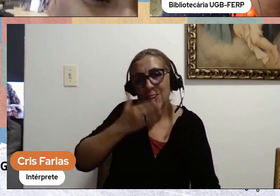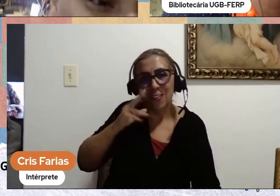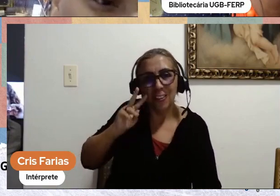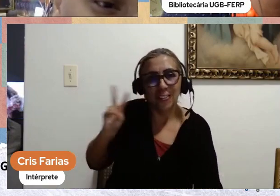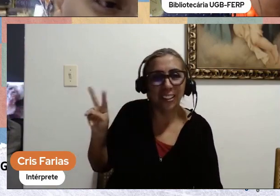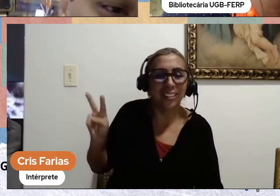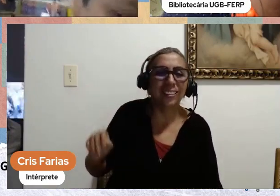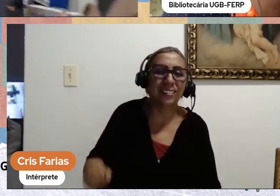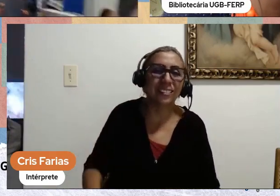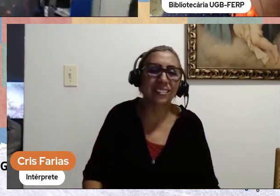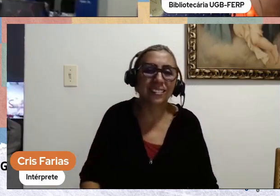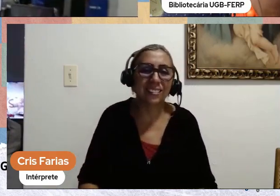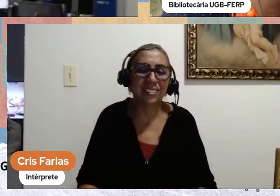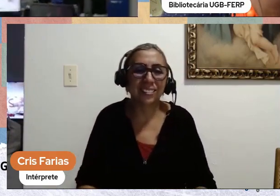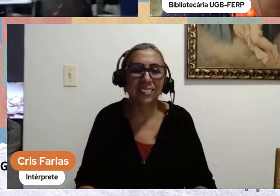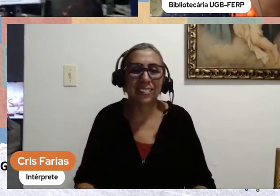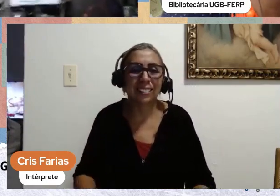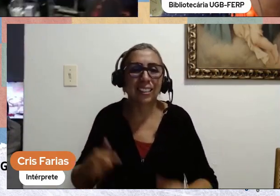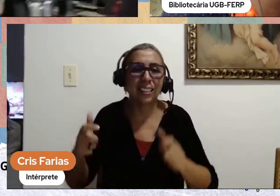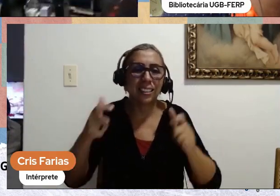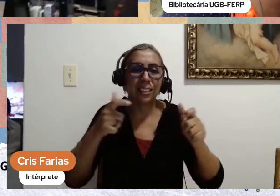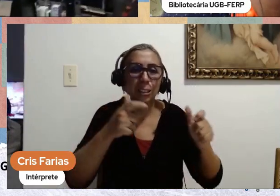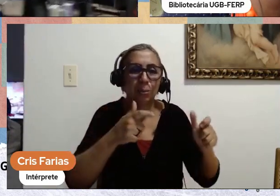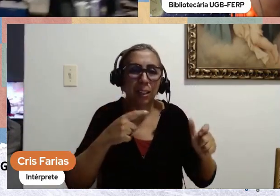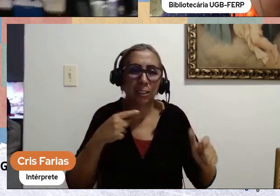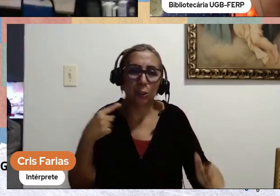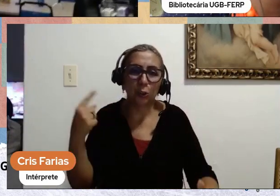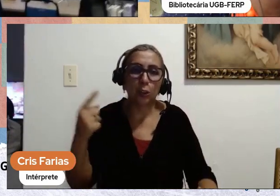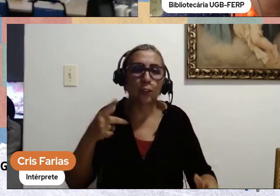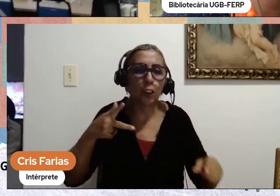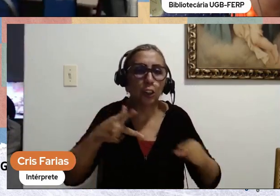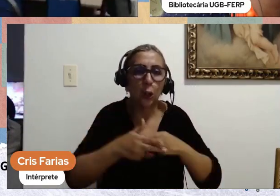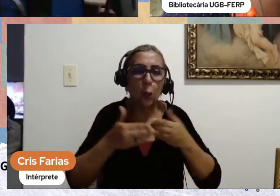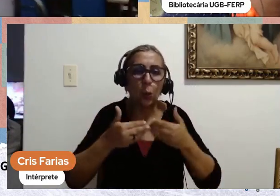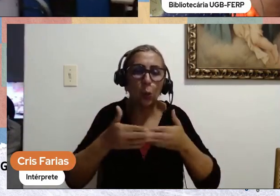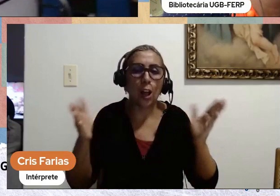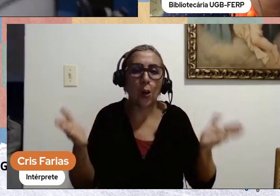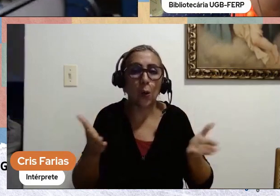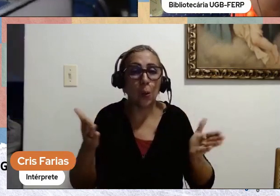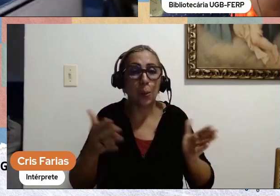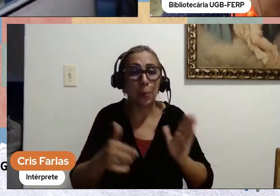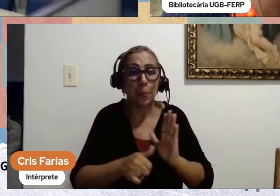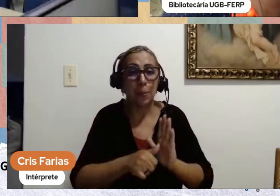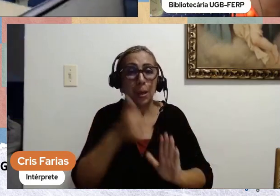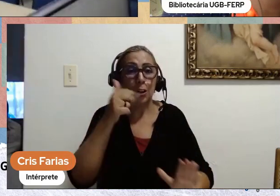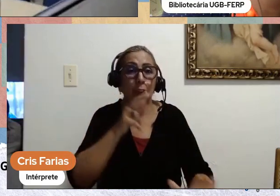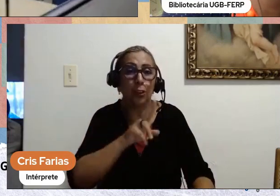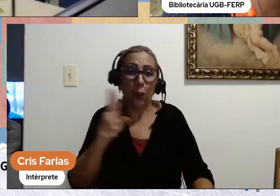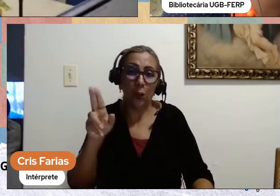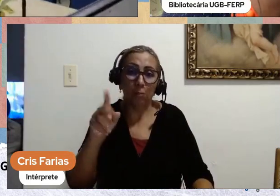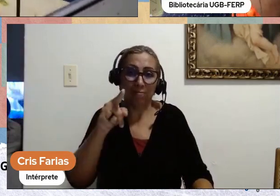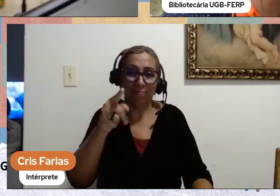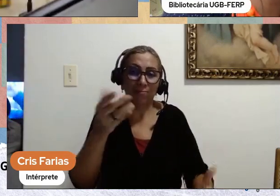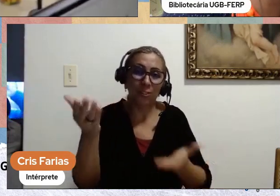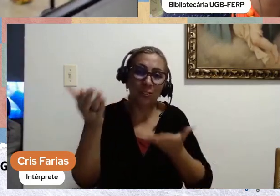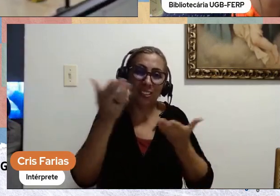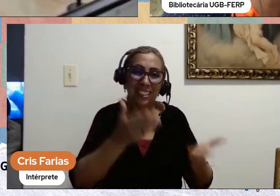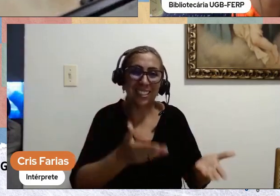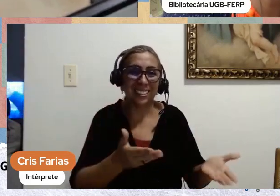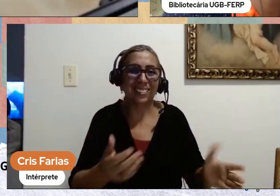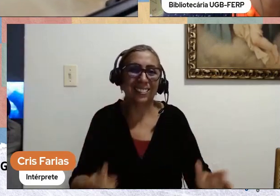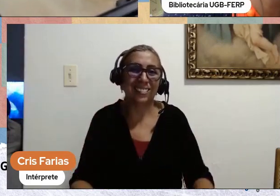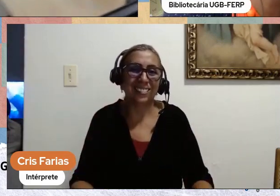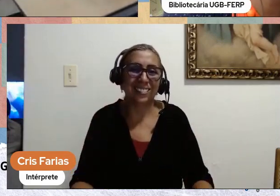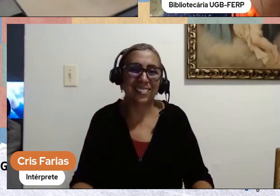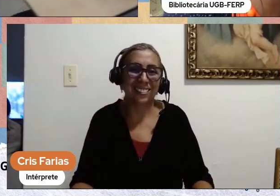consegui. E todo o espaço, Magda, que foi inaugurado hoje. Você foi o primeiro nome que eu convidei, certo? Ah, muito